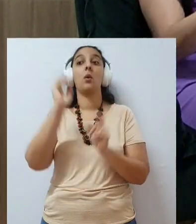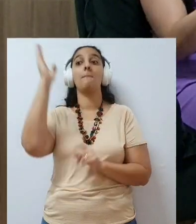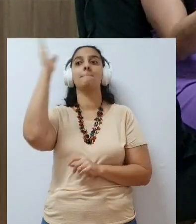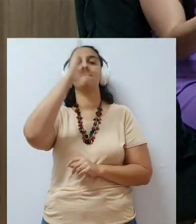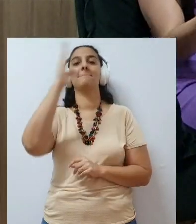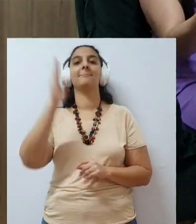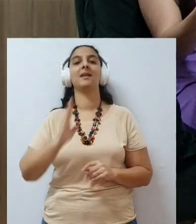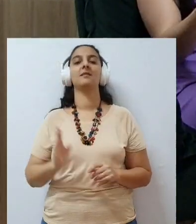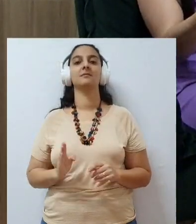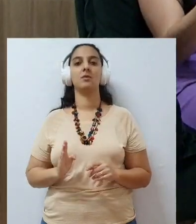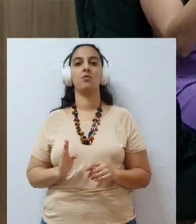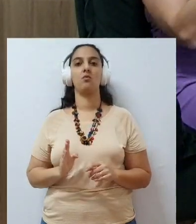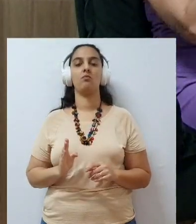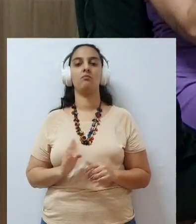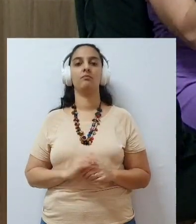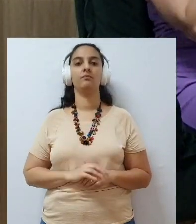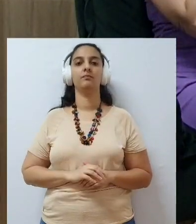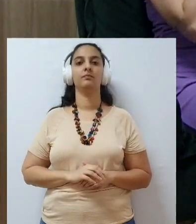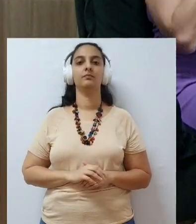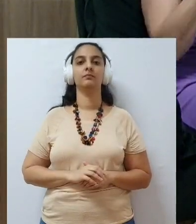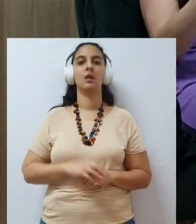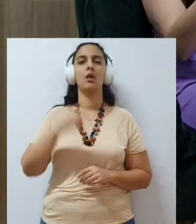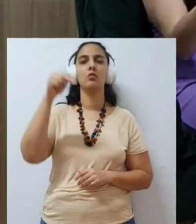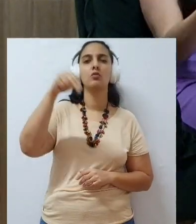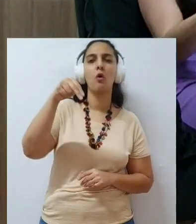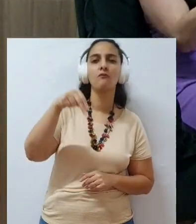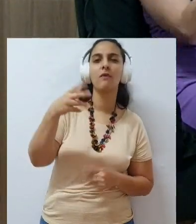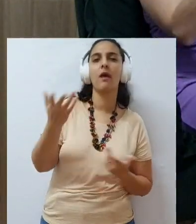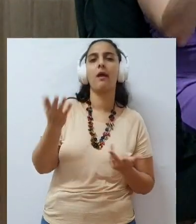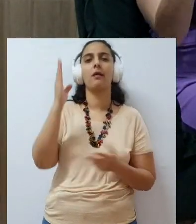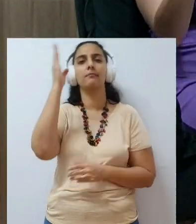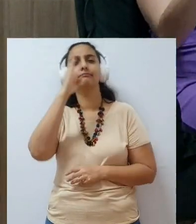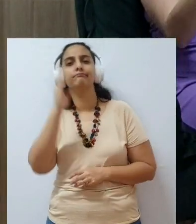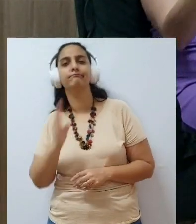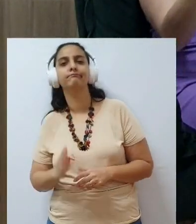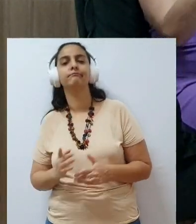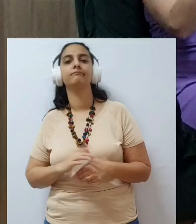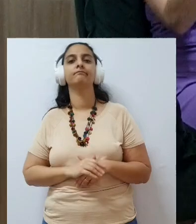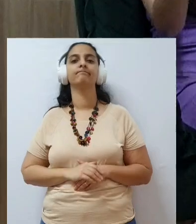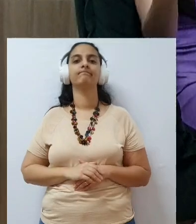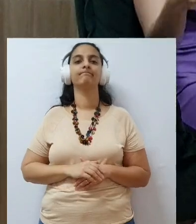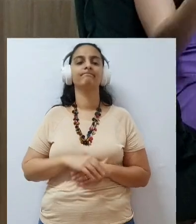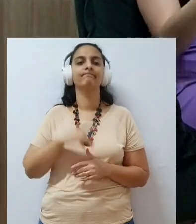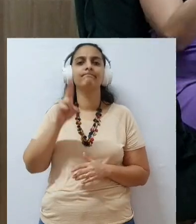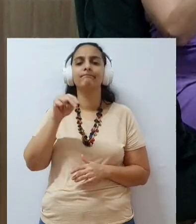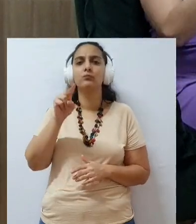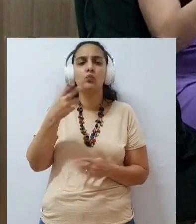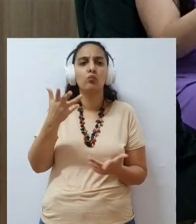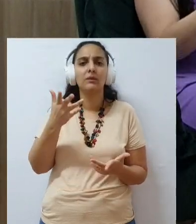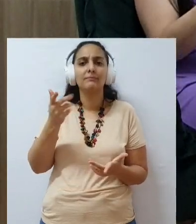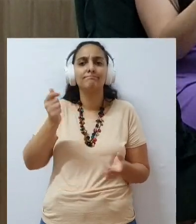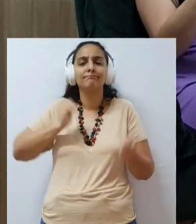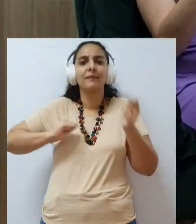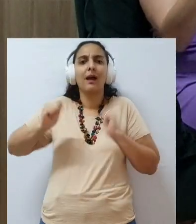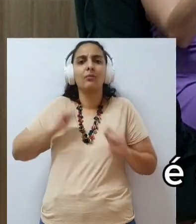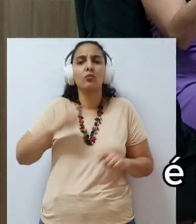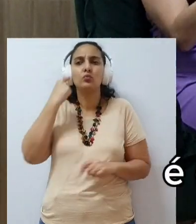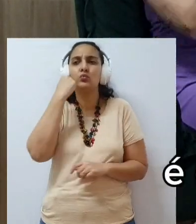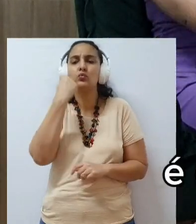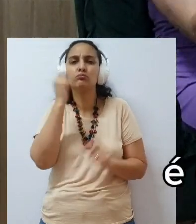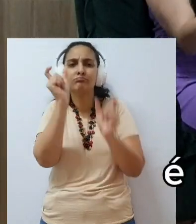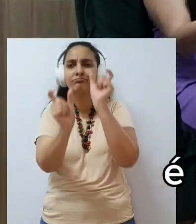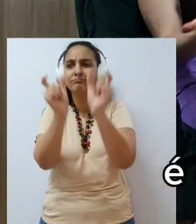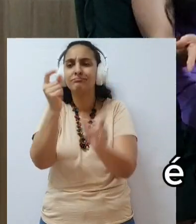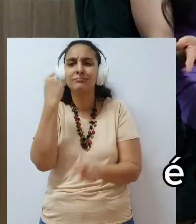coisas nacionais, eu não sei se pode falar, não vou falar, mas assim, em novelas nacionais, é